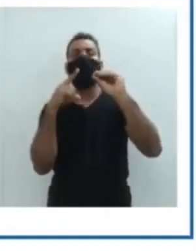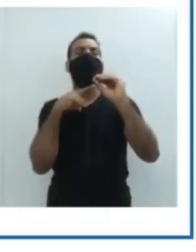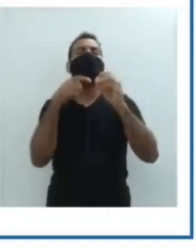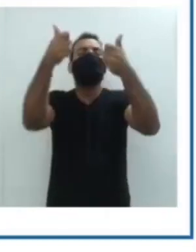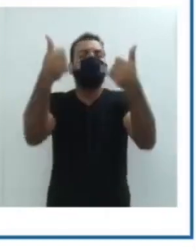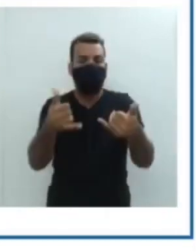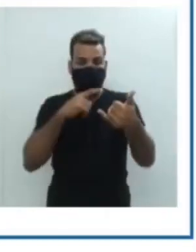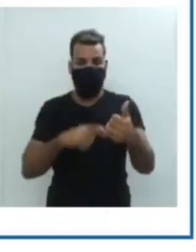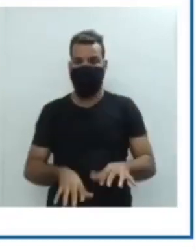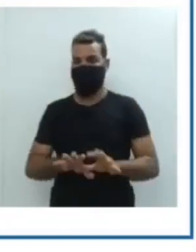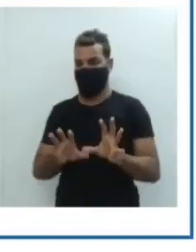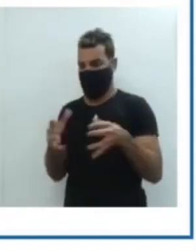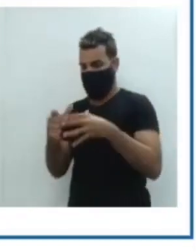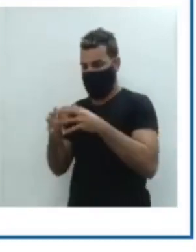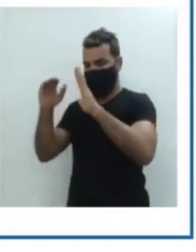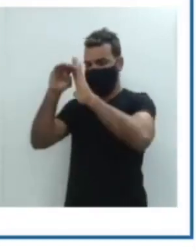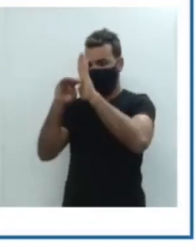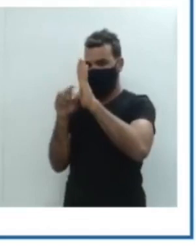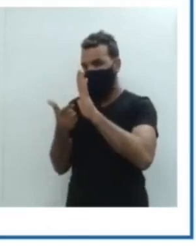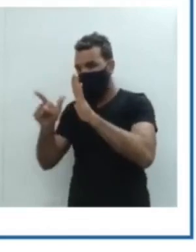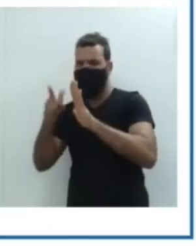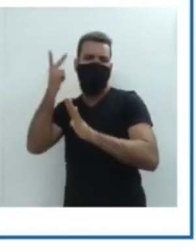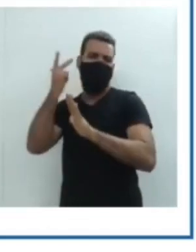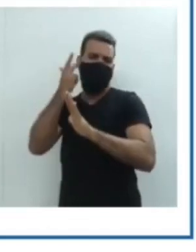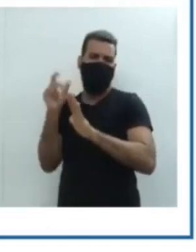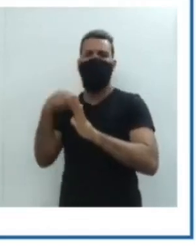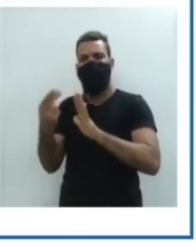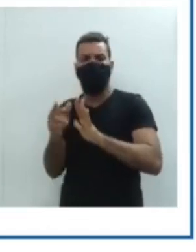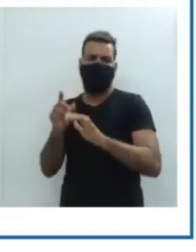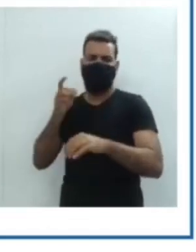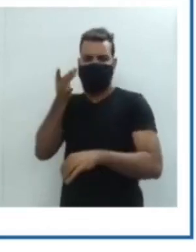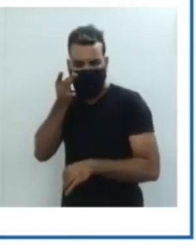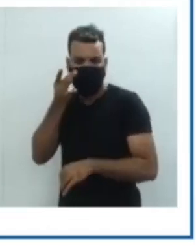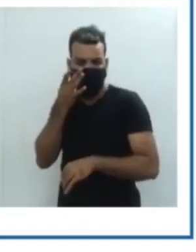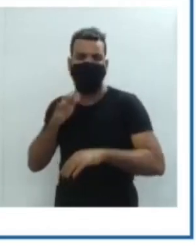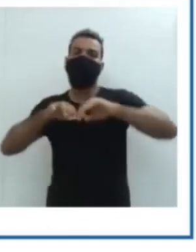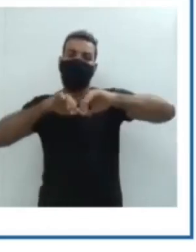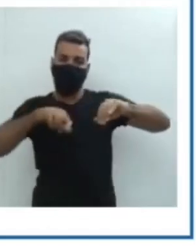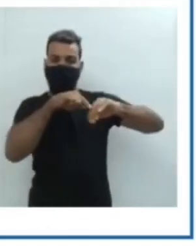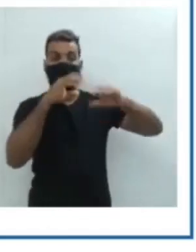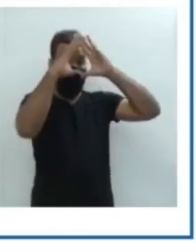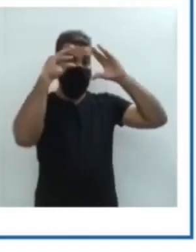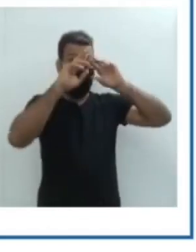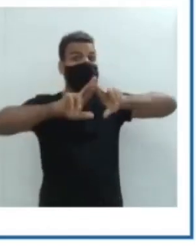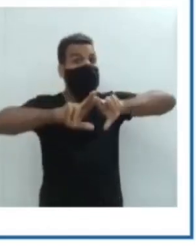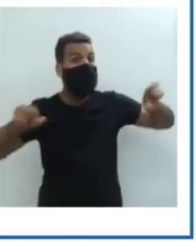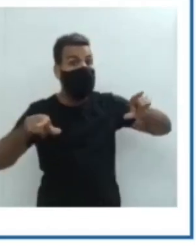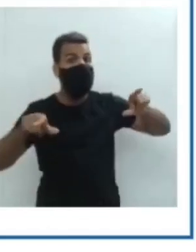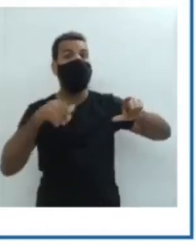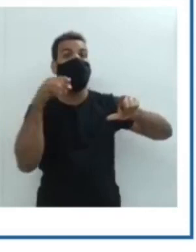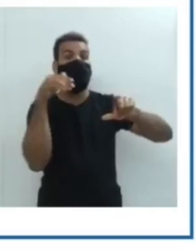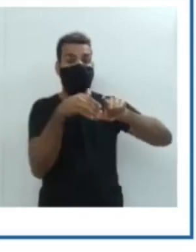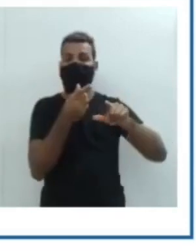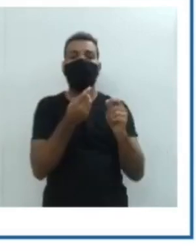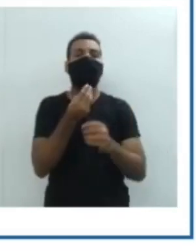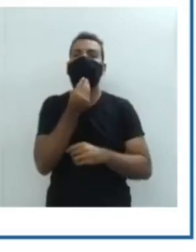classe ela sempre diferencia dos outros tipos de classe comuns ou classe concreta pelo fato da classe abstrata ela não poder ser